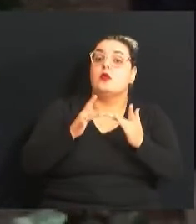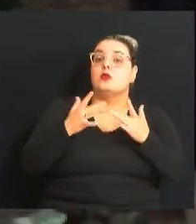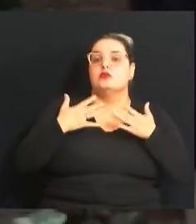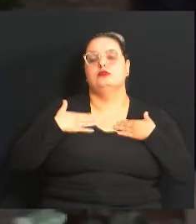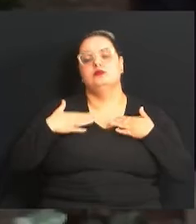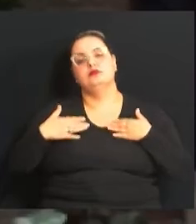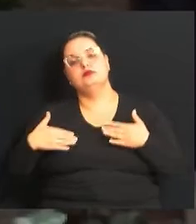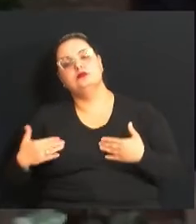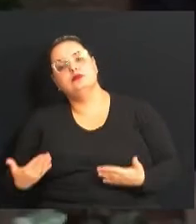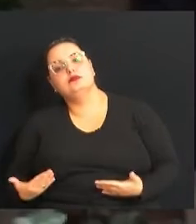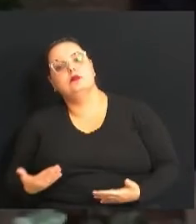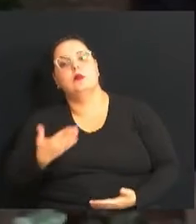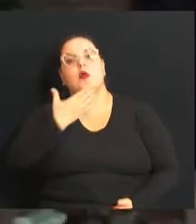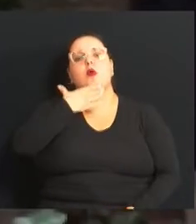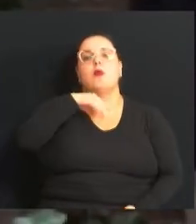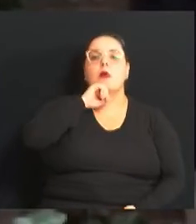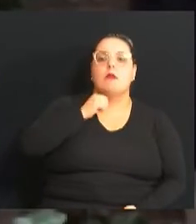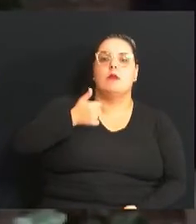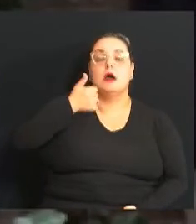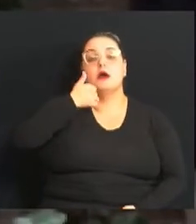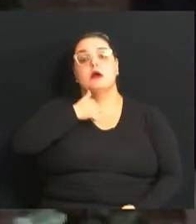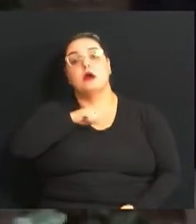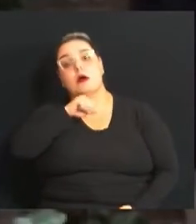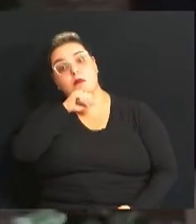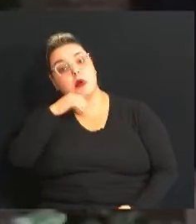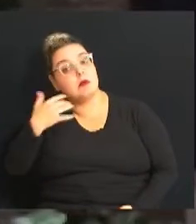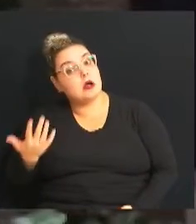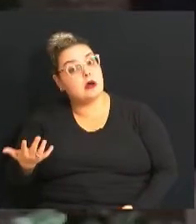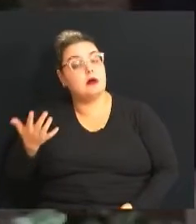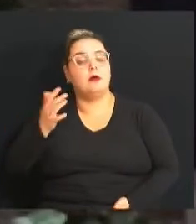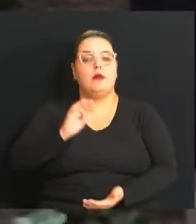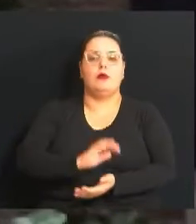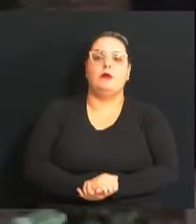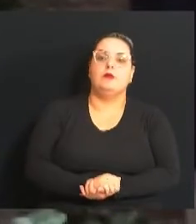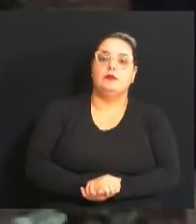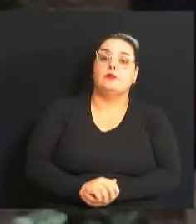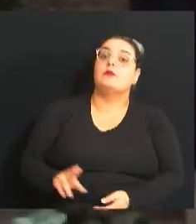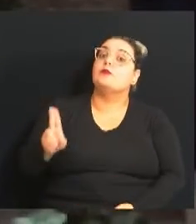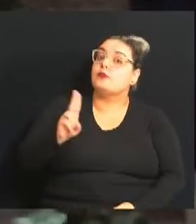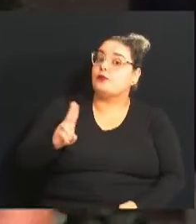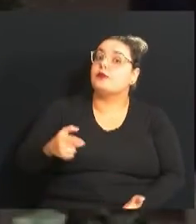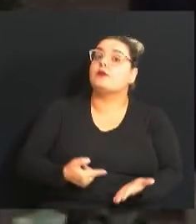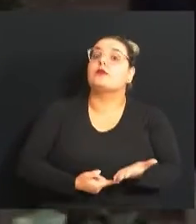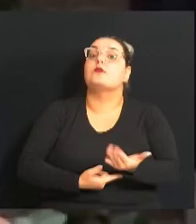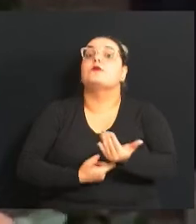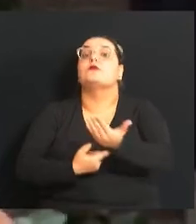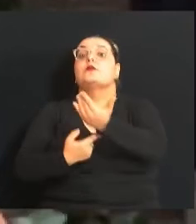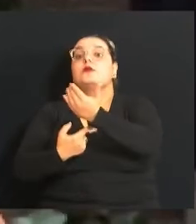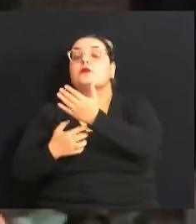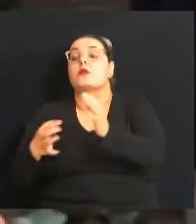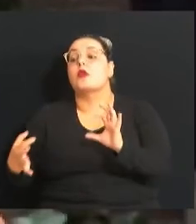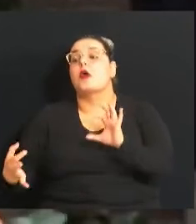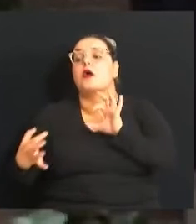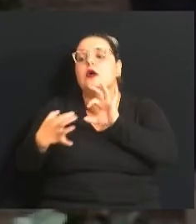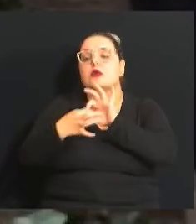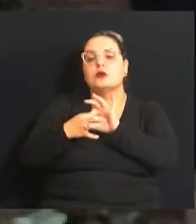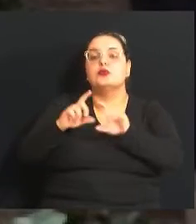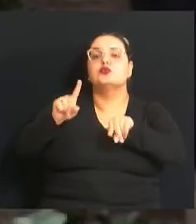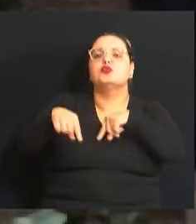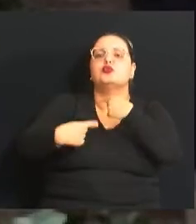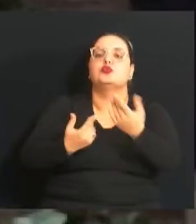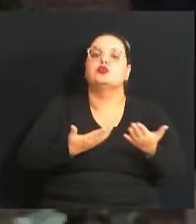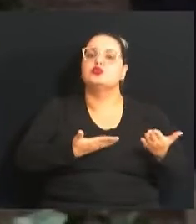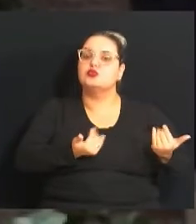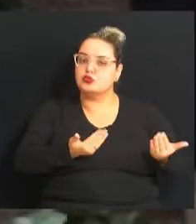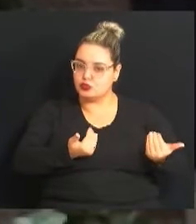com o papai e a mamãe, e eles usam a tecnologia para se conectar com os outros jovens.